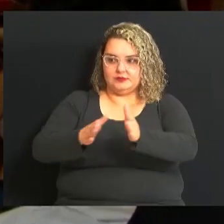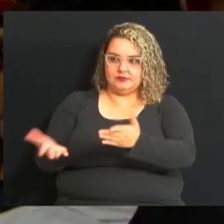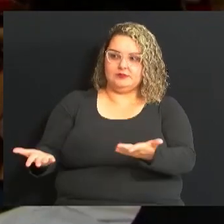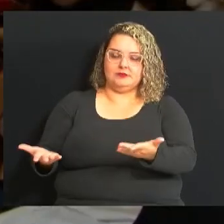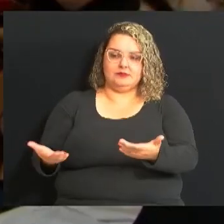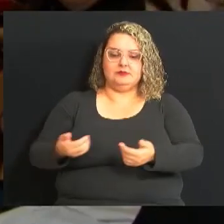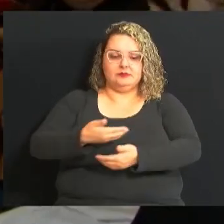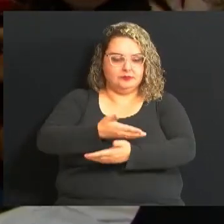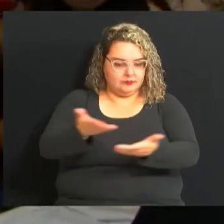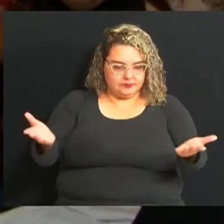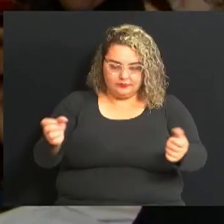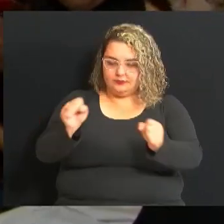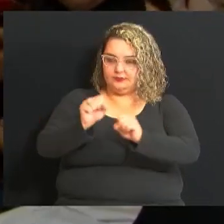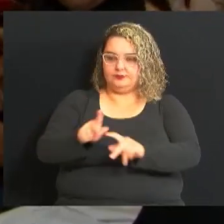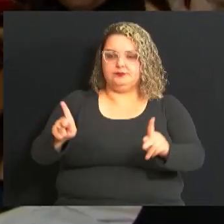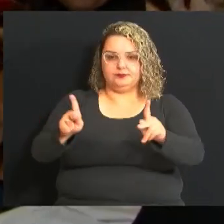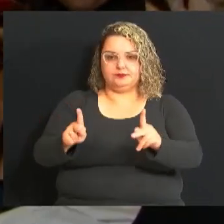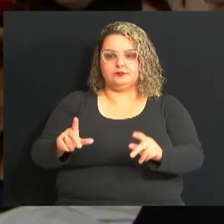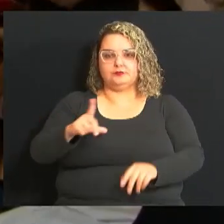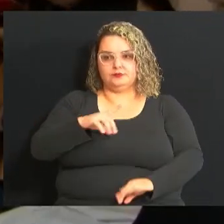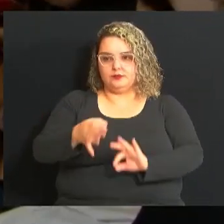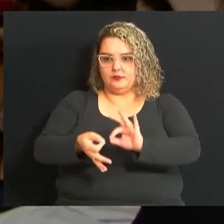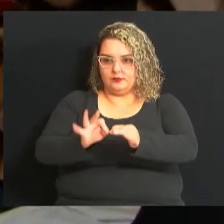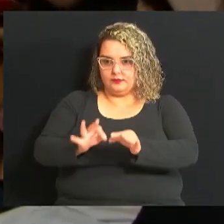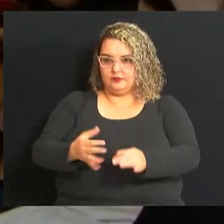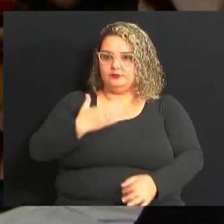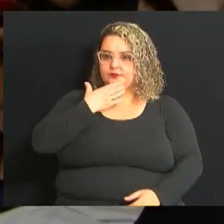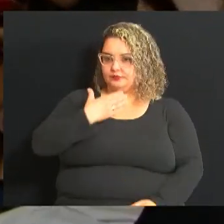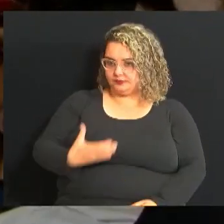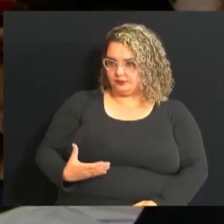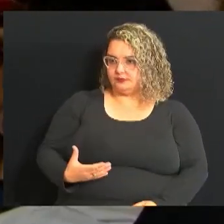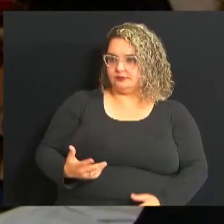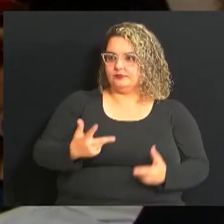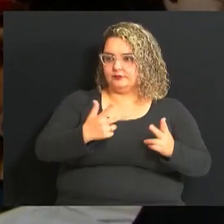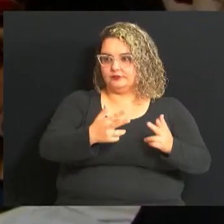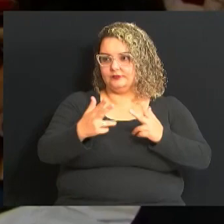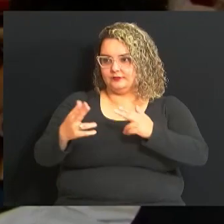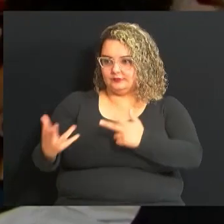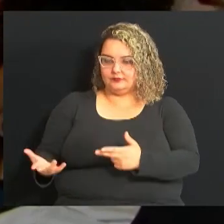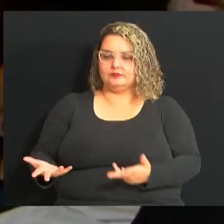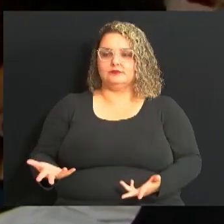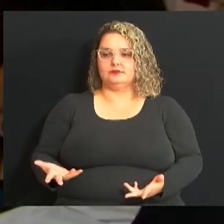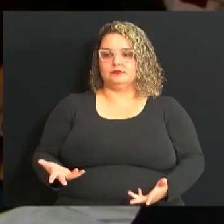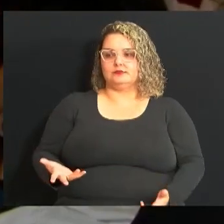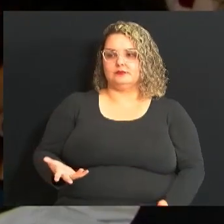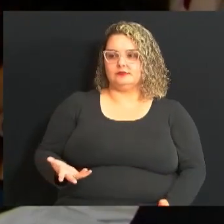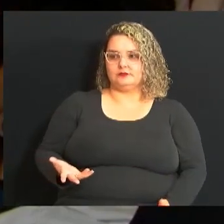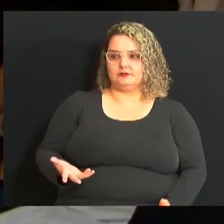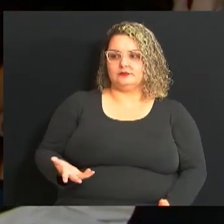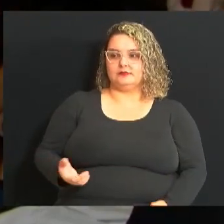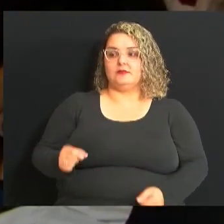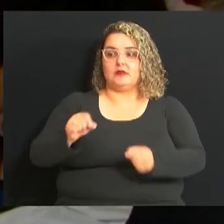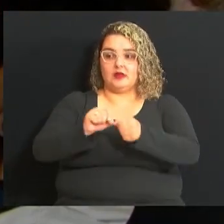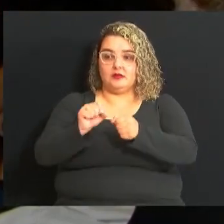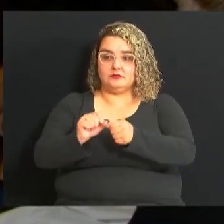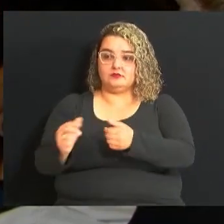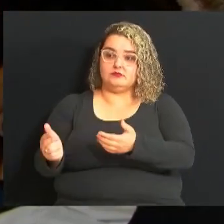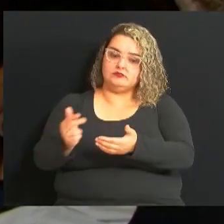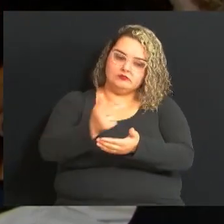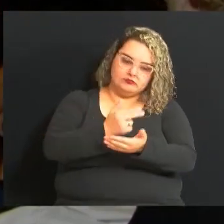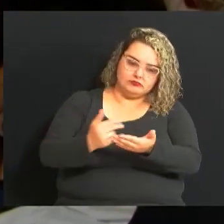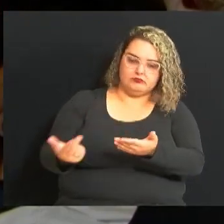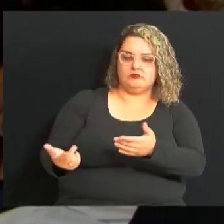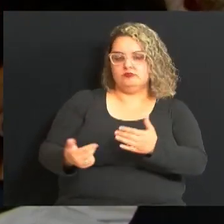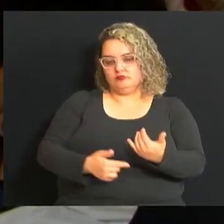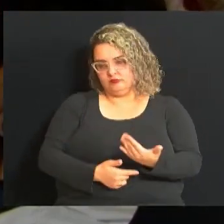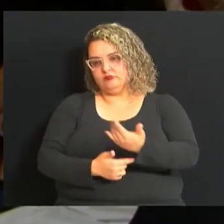Também teremos oficina de Natal, num formato muito parecido, de que você, né, você vai fazer o seu desenho, deve ter um recurso